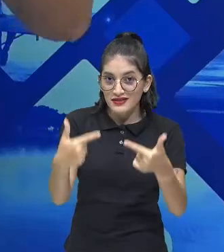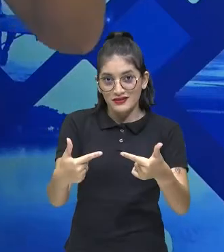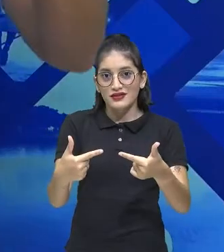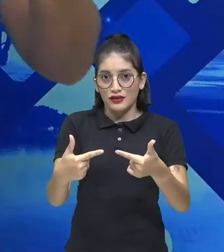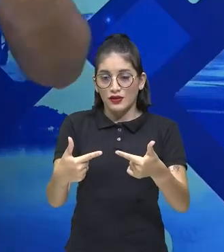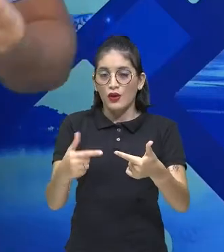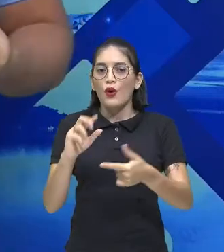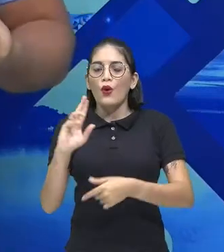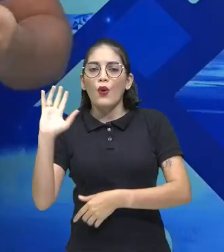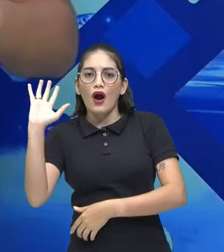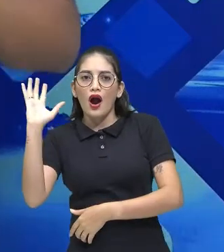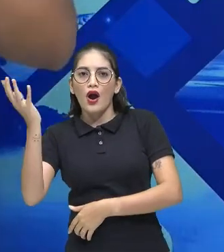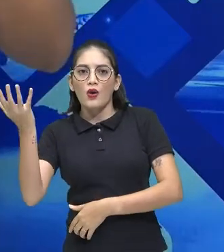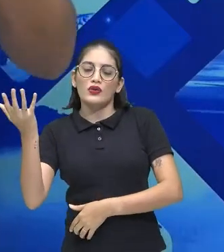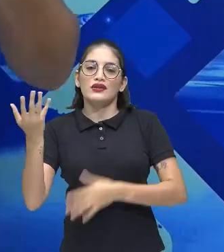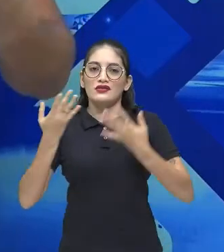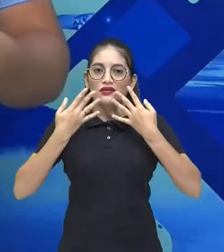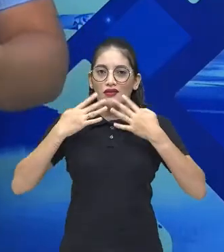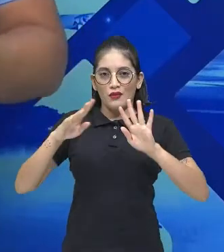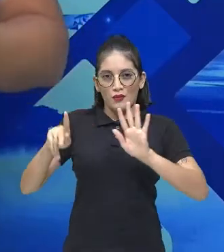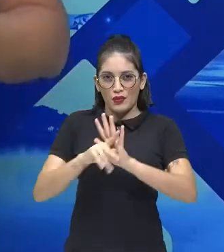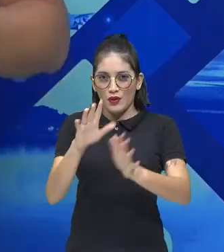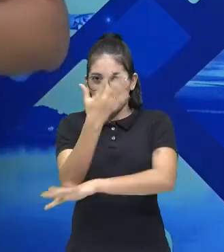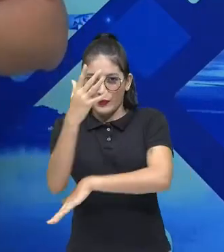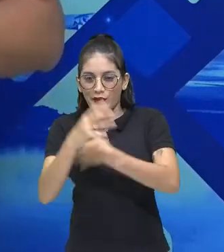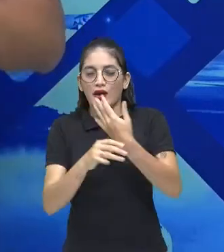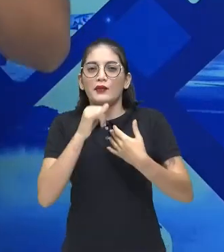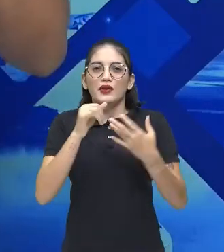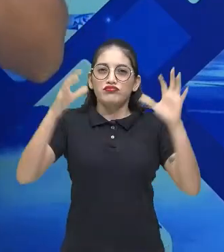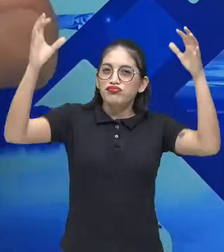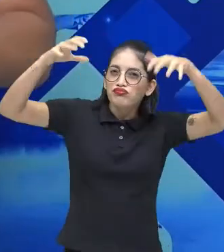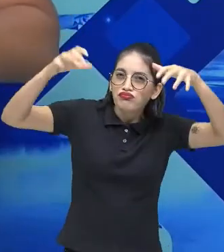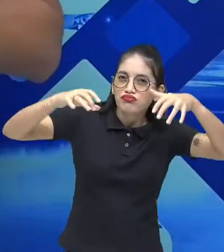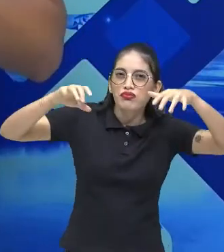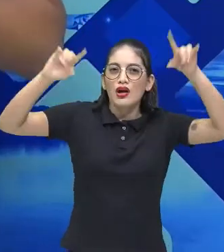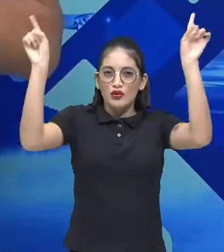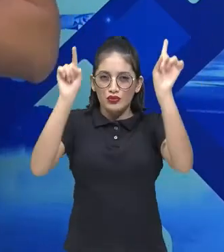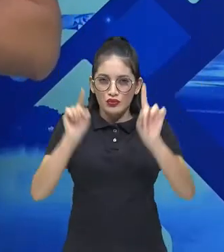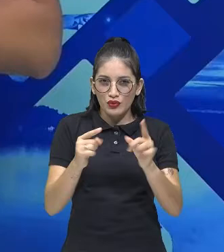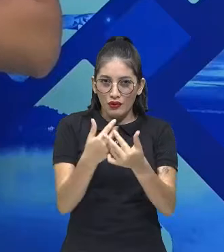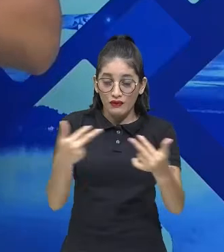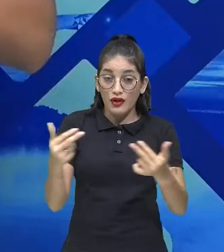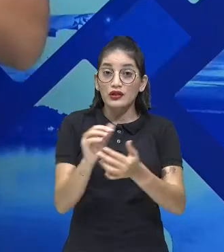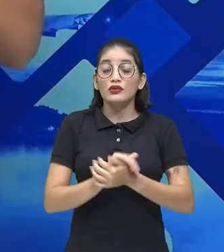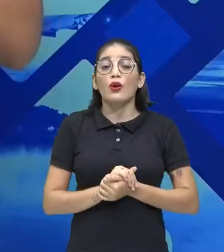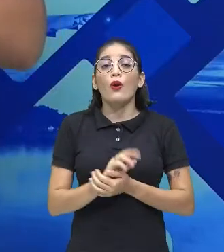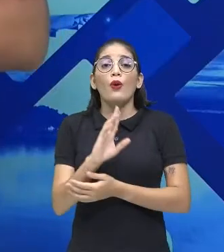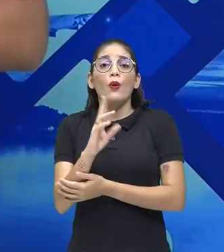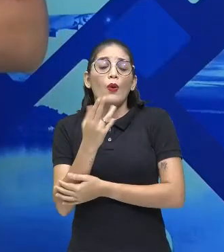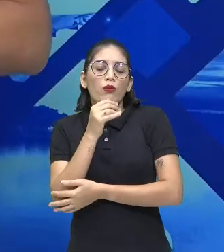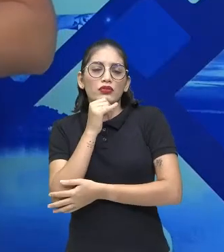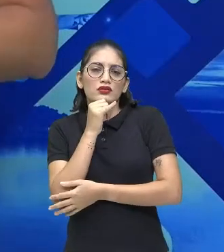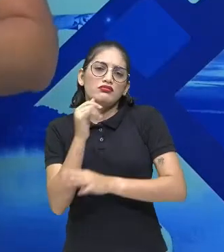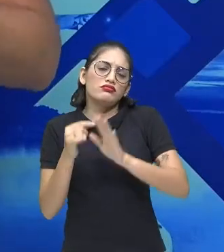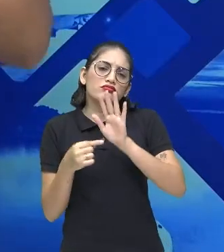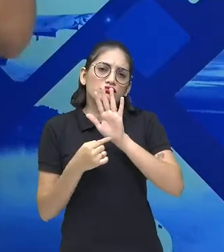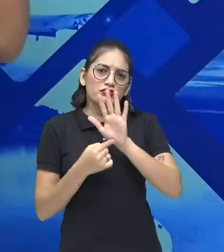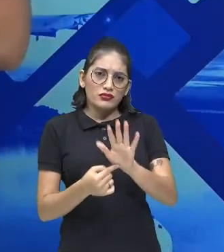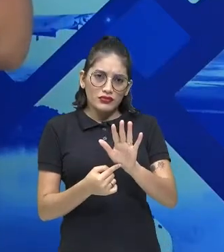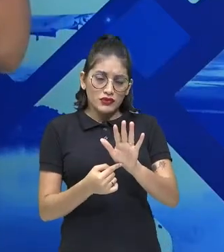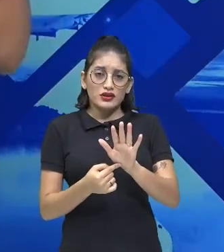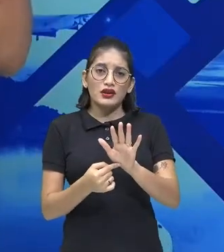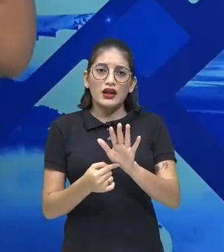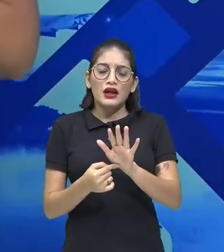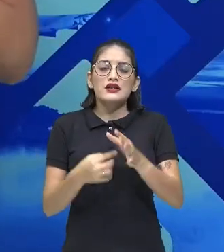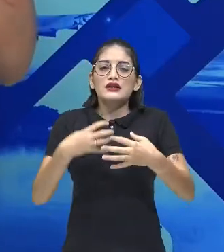Um fenômeno natural da natureza, chover, trovejar, ok? Ou mesmo vai indicar para a gente um